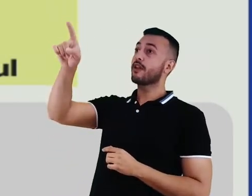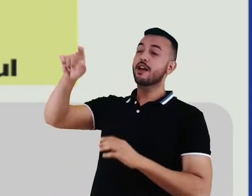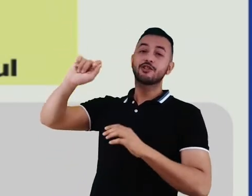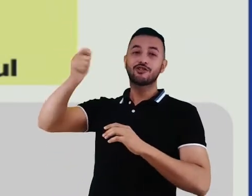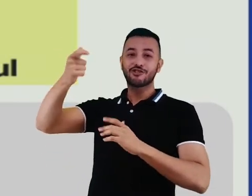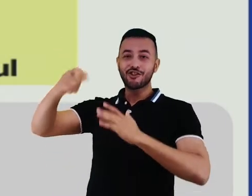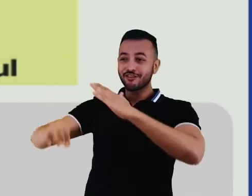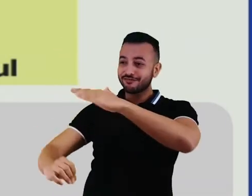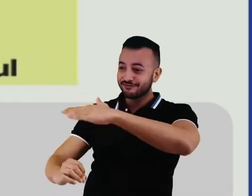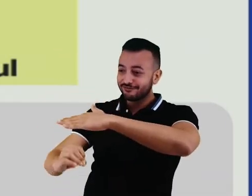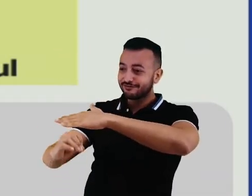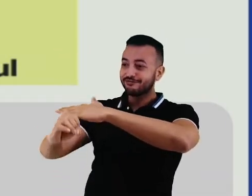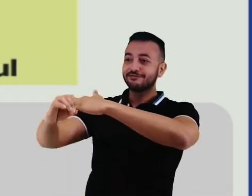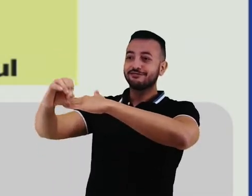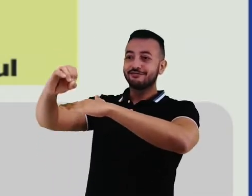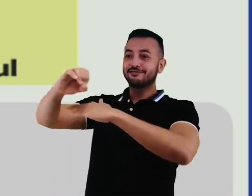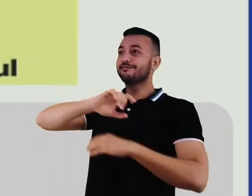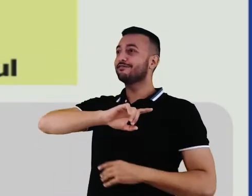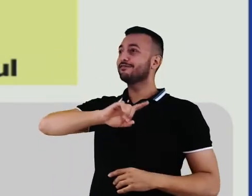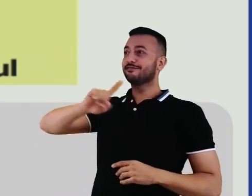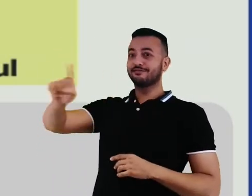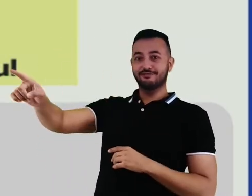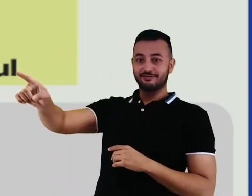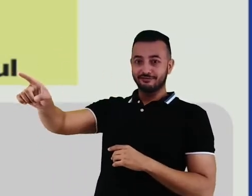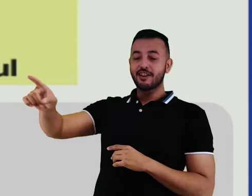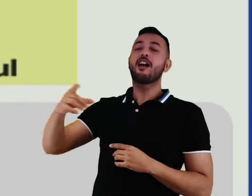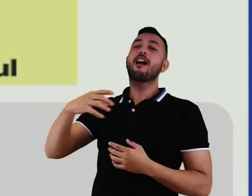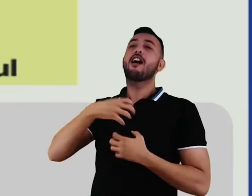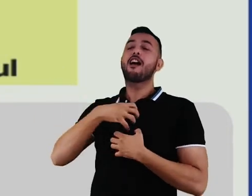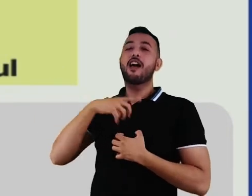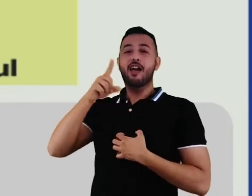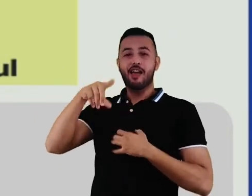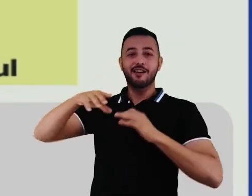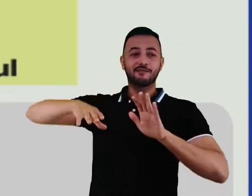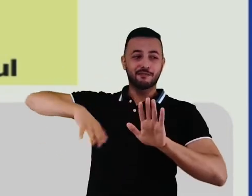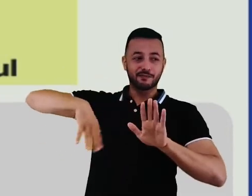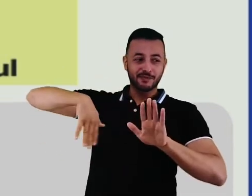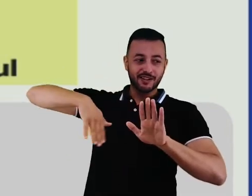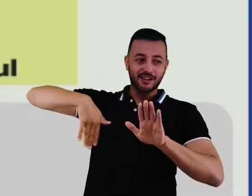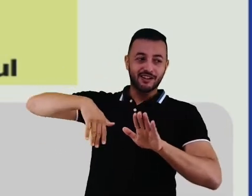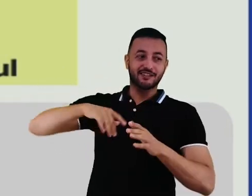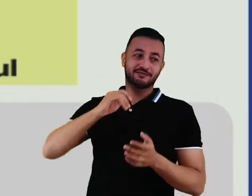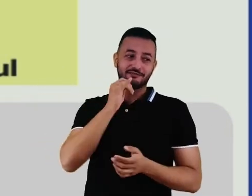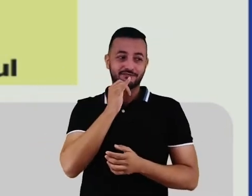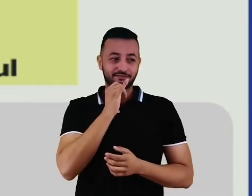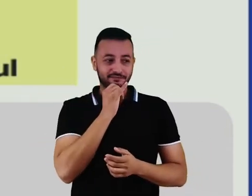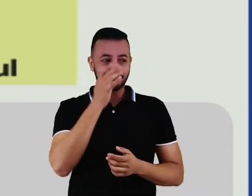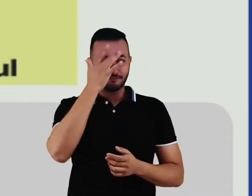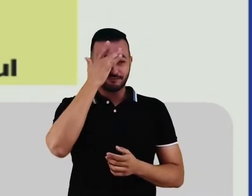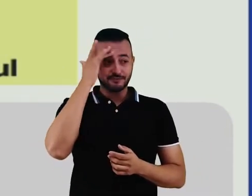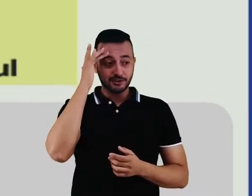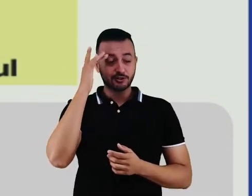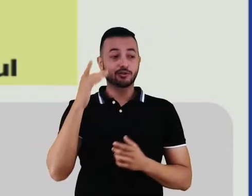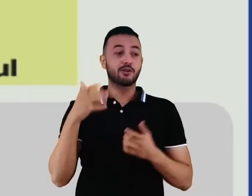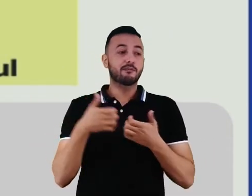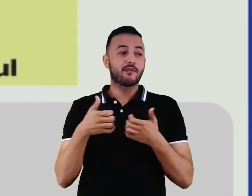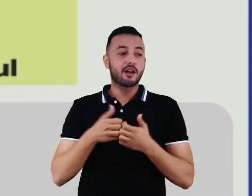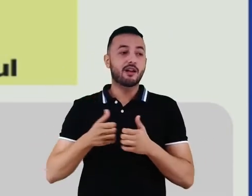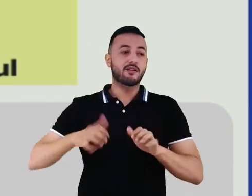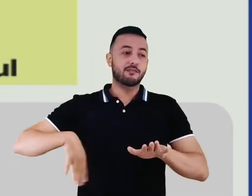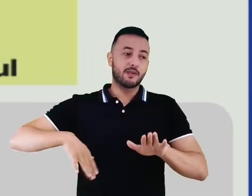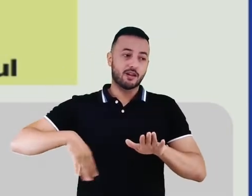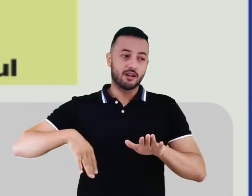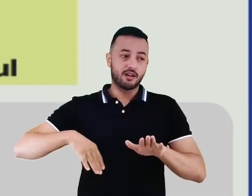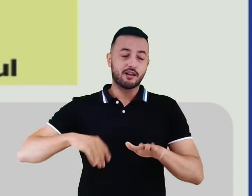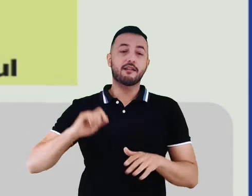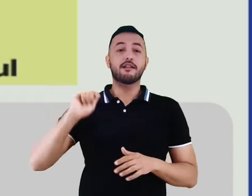nasce, que geralmente é o lado da praia, por exemplo, a quem mora perto de praia, o sol